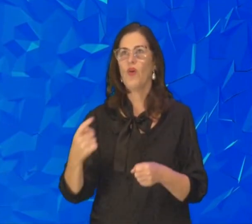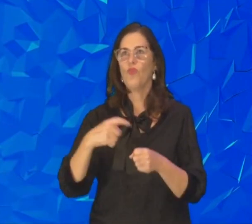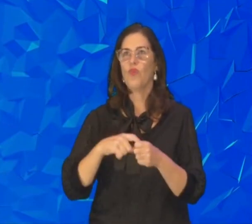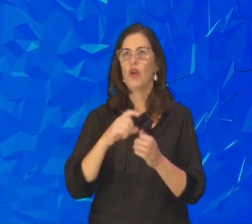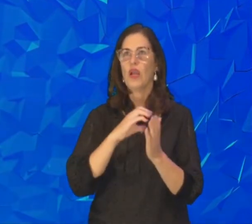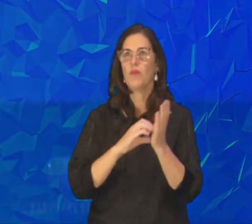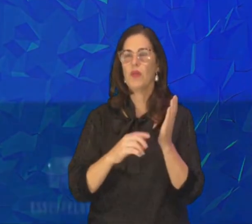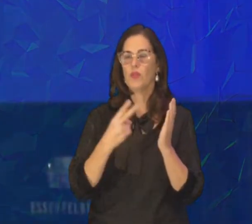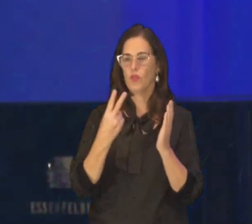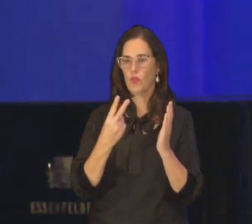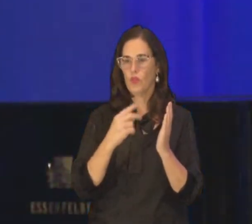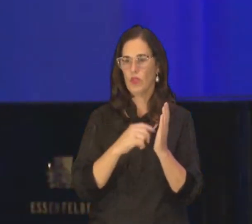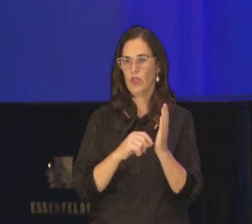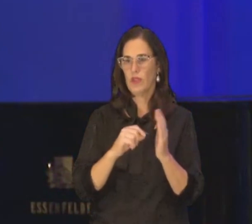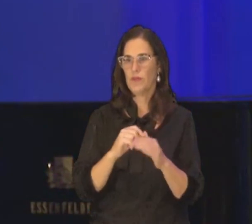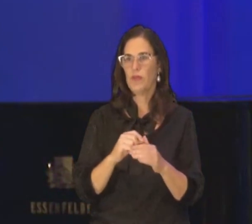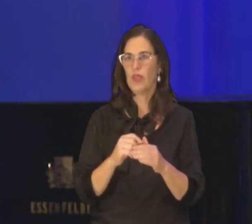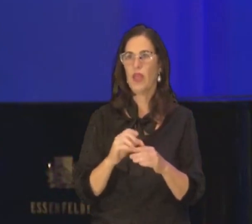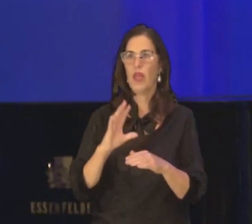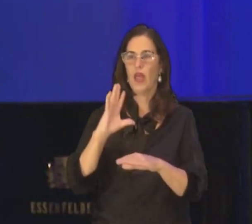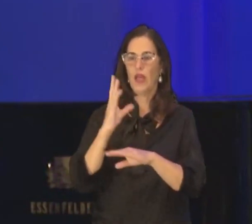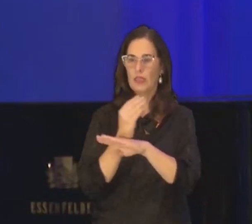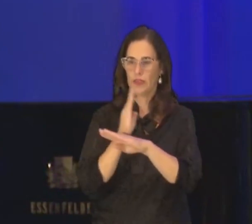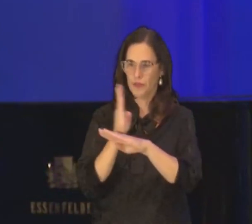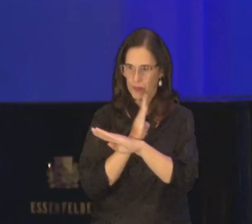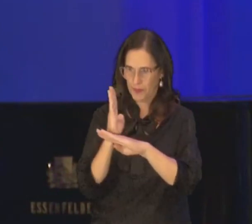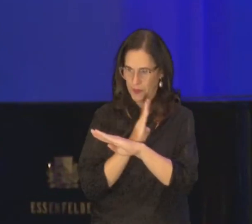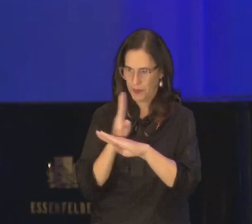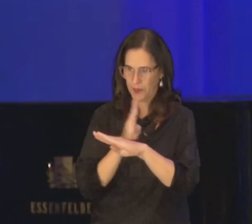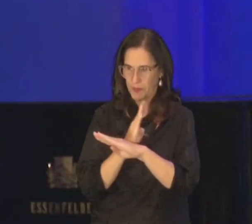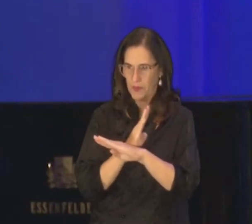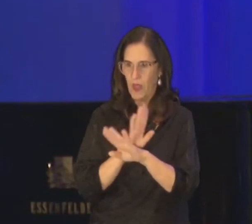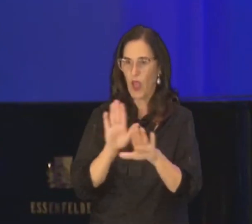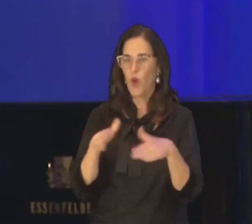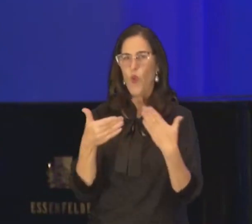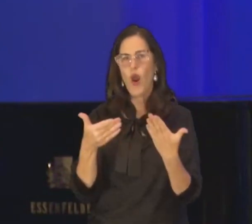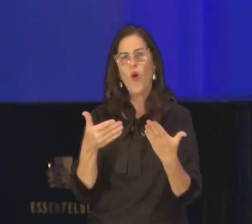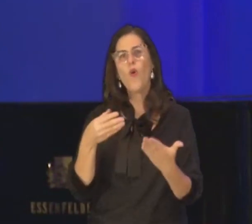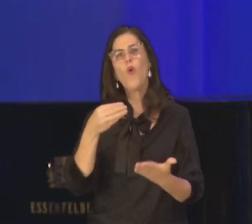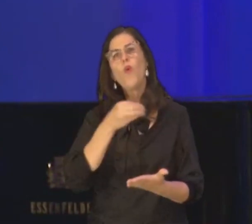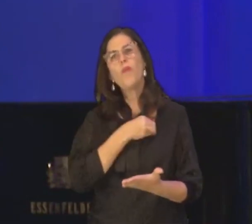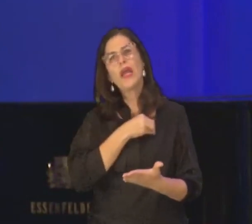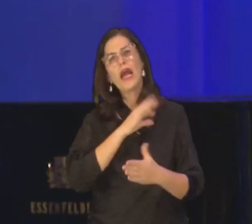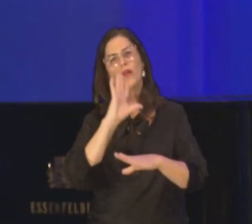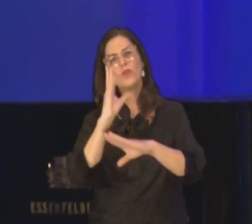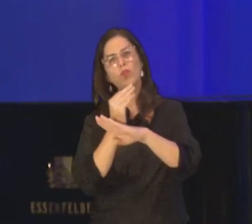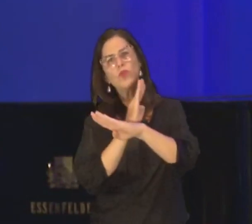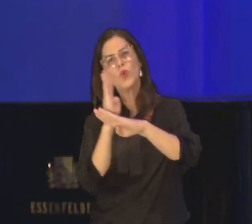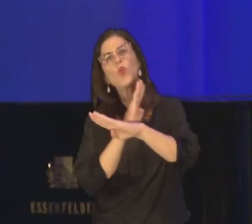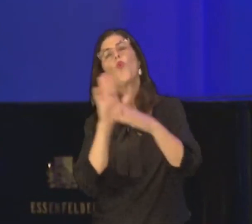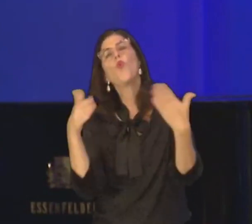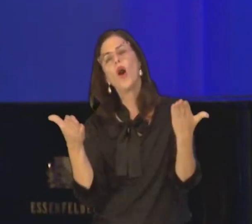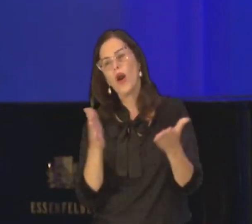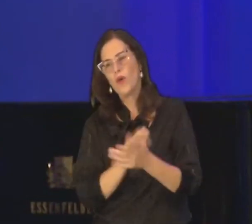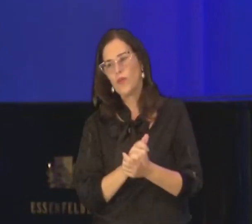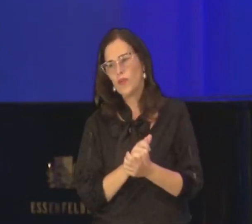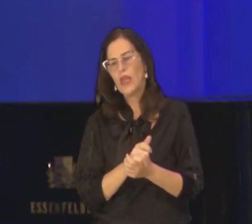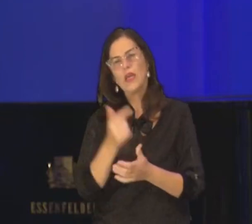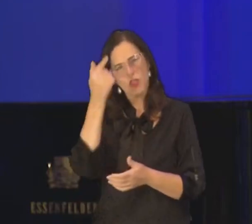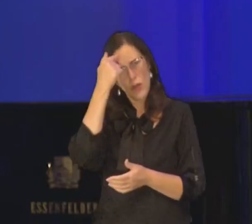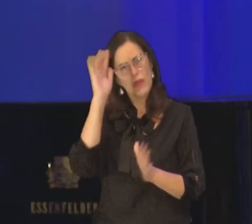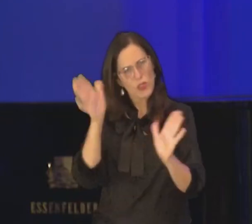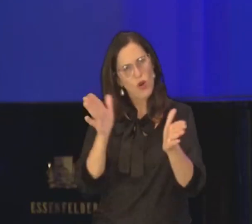capítulo 2, a igreja de Esmirna nessa tela. Pode colocar, meu irmão. Qual foi o pecado dessa igreja? Você já havia pensado